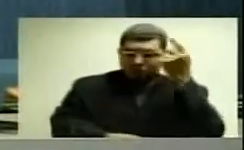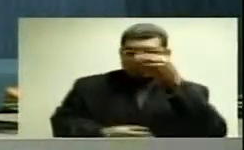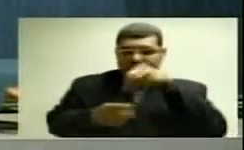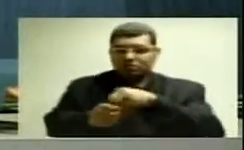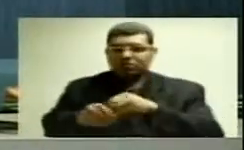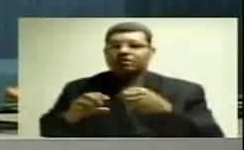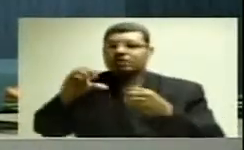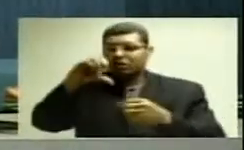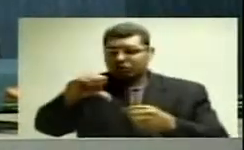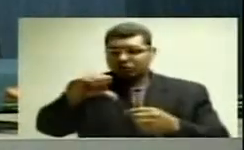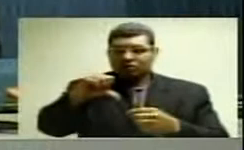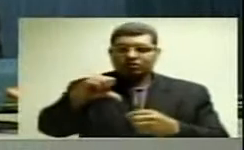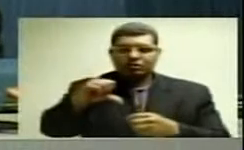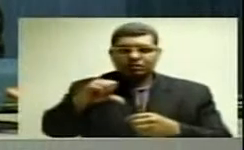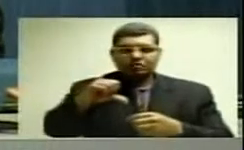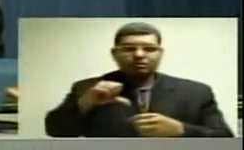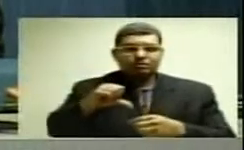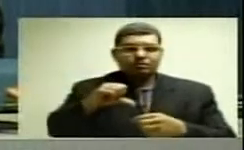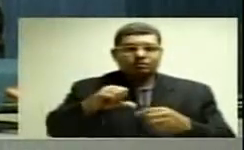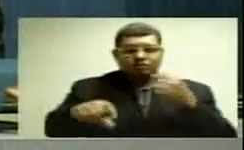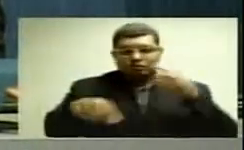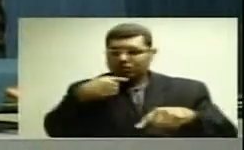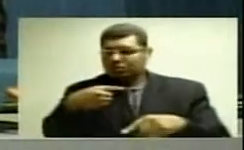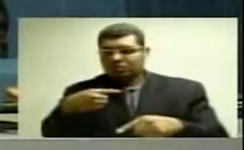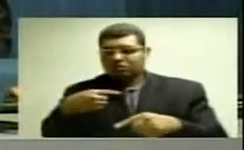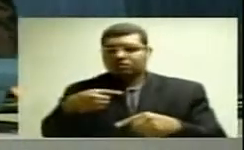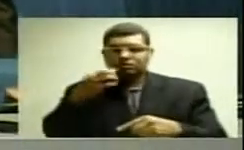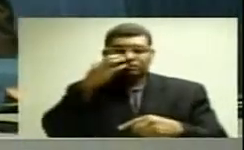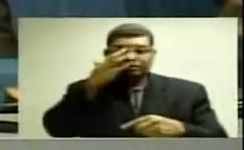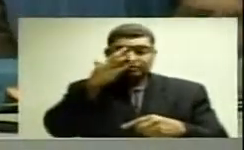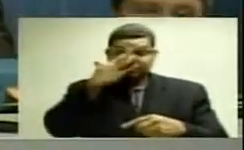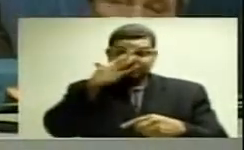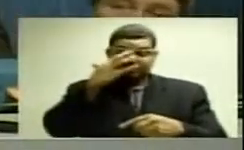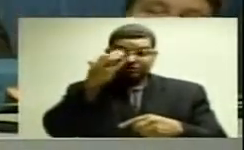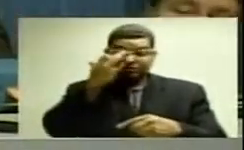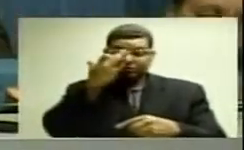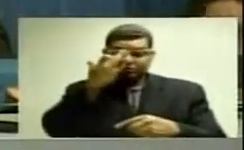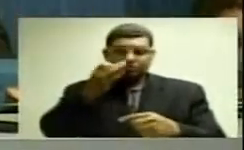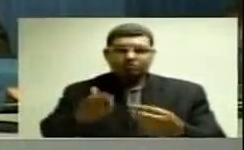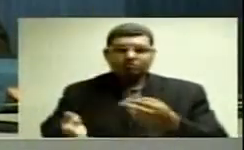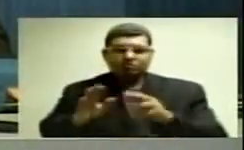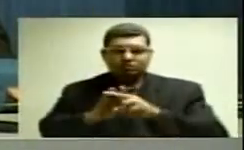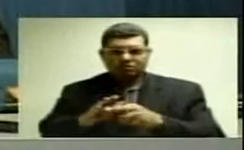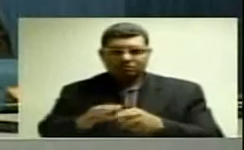corte e 9 desembargadores contra aumentar o número de membros daquela corte.